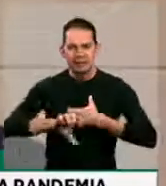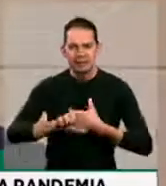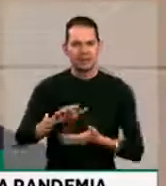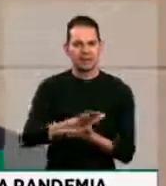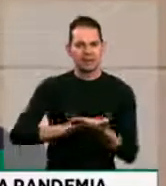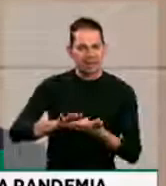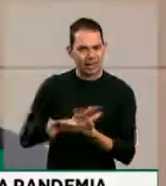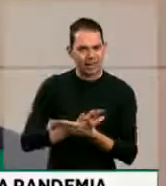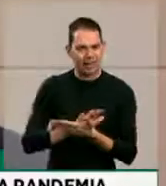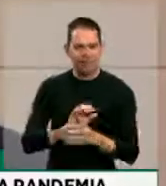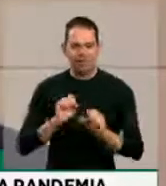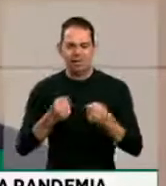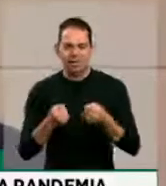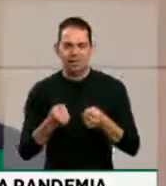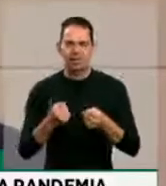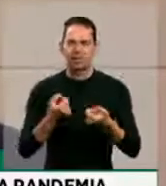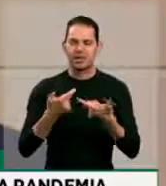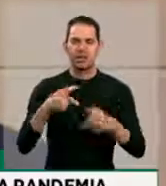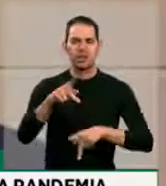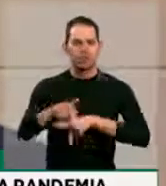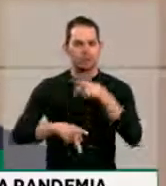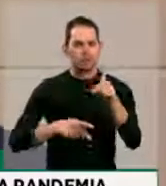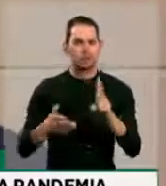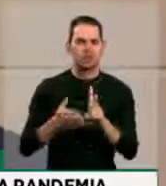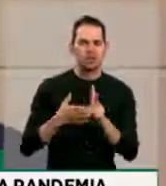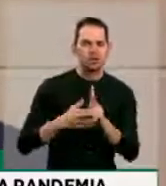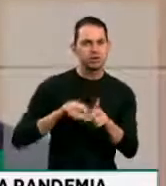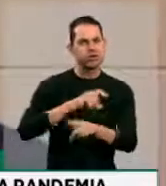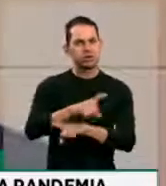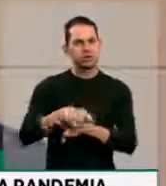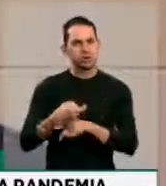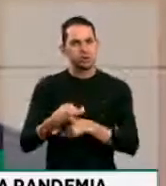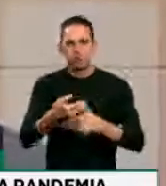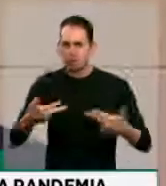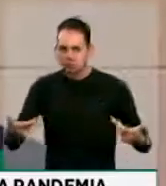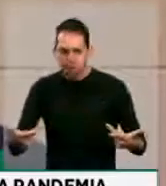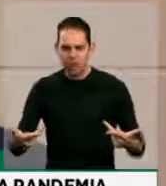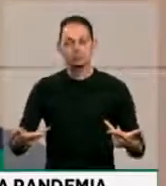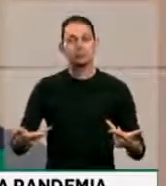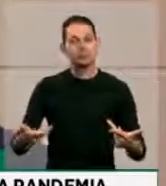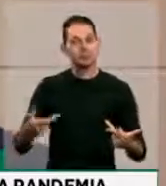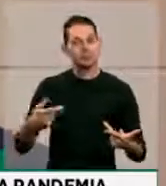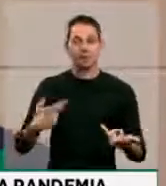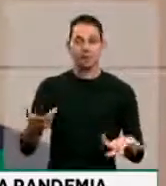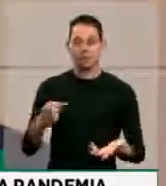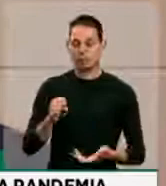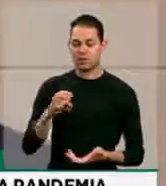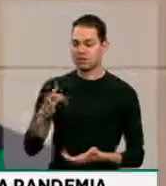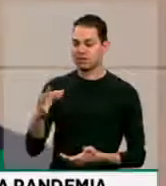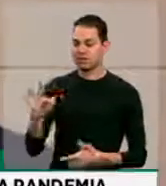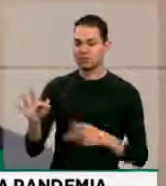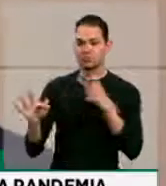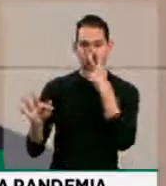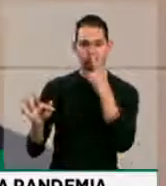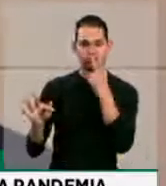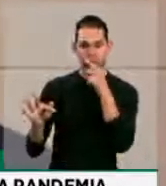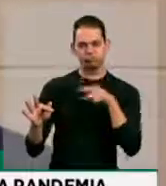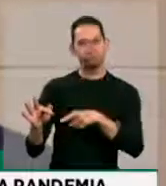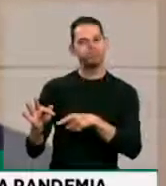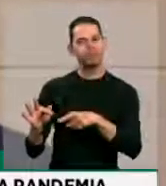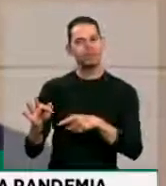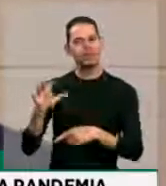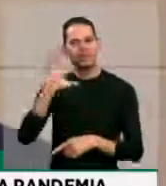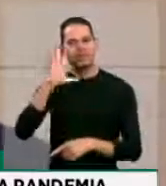dos povos originários, enquanto o Supremo Tribunal Federal, felizmente, demonstra, na decisão do ministro